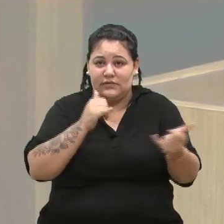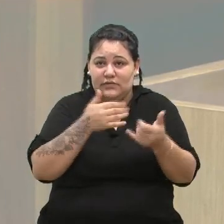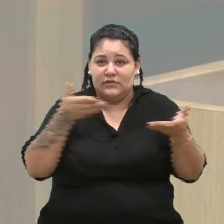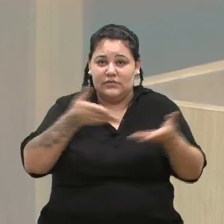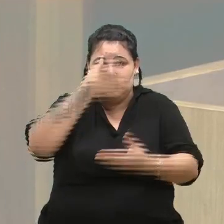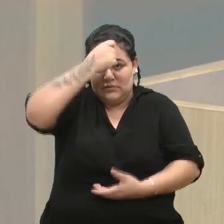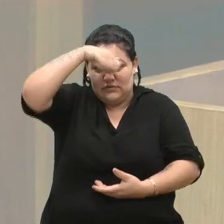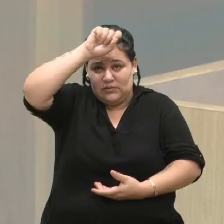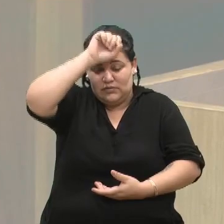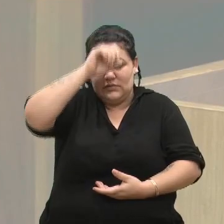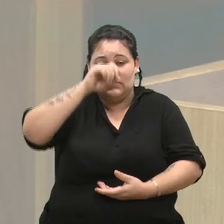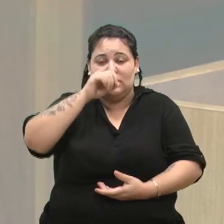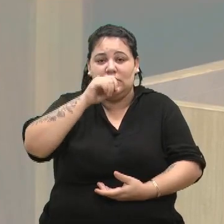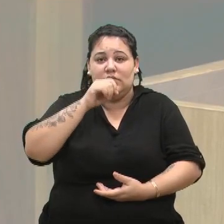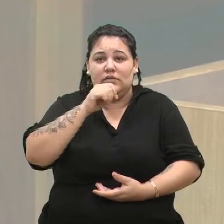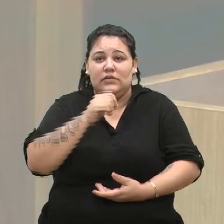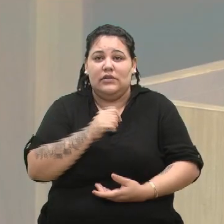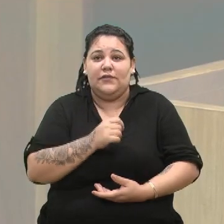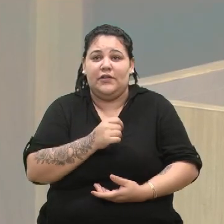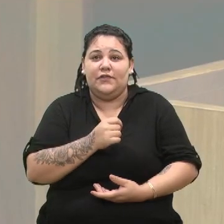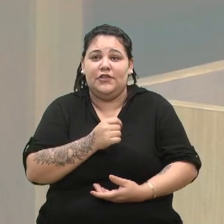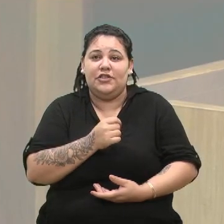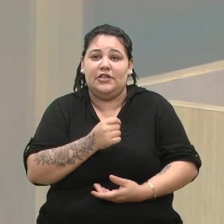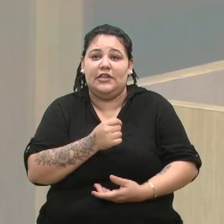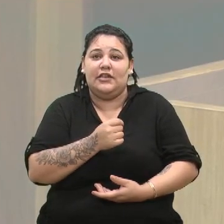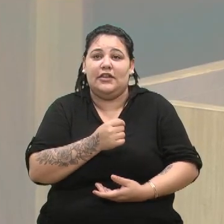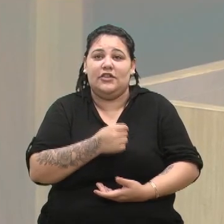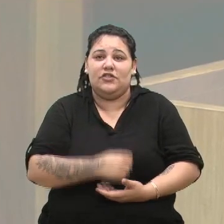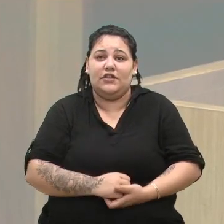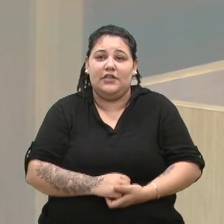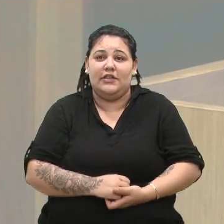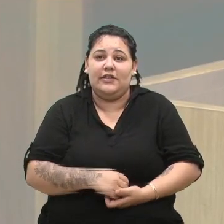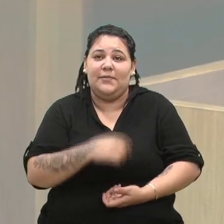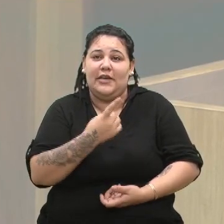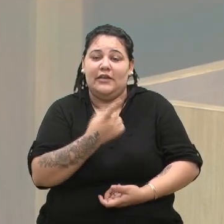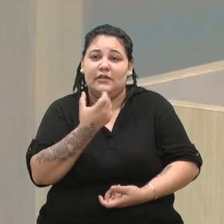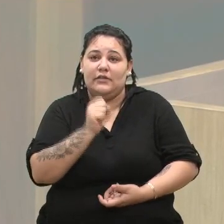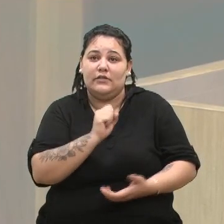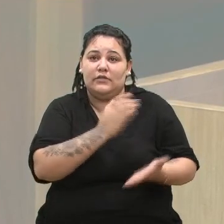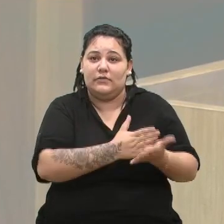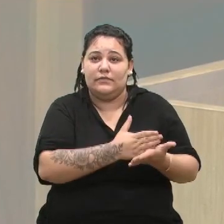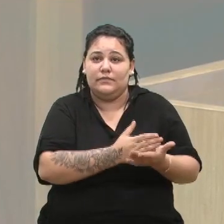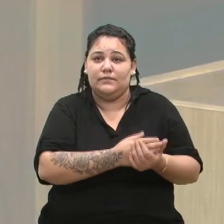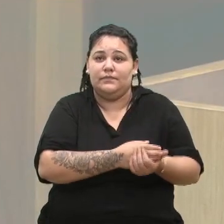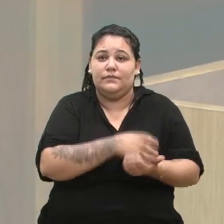Sul, às 18h30. Para você participar, você liga